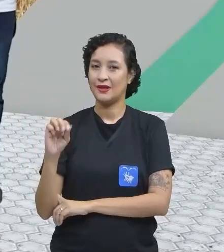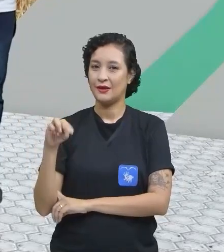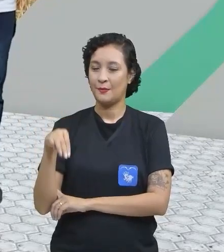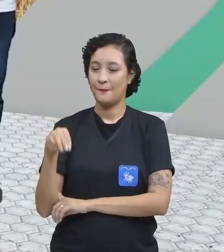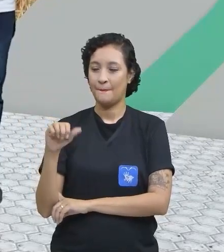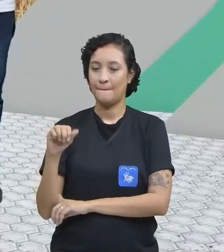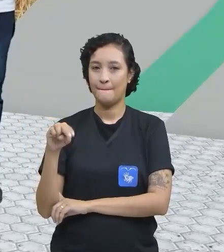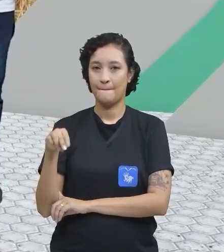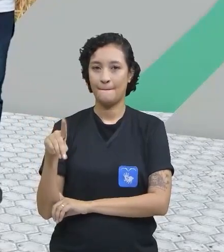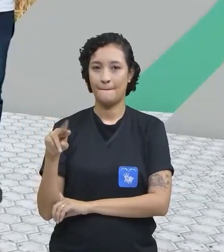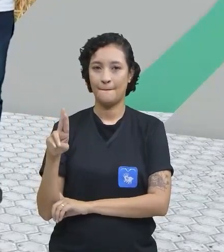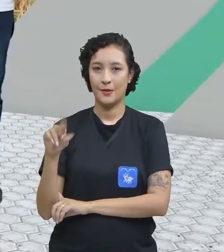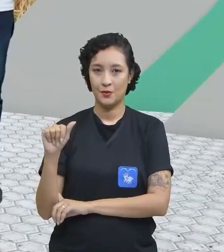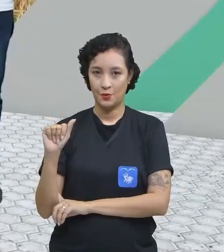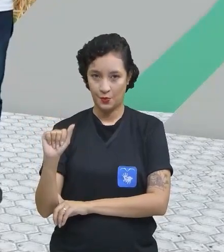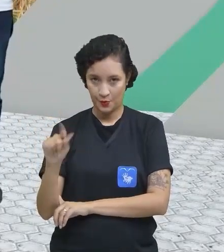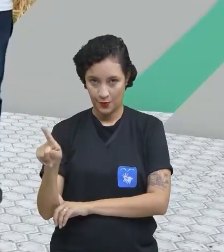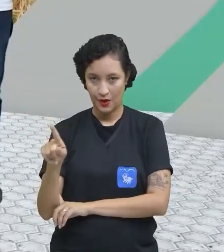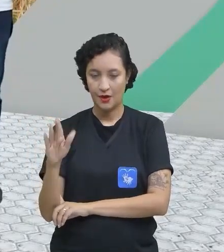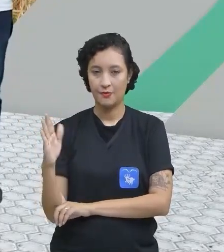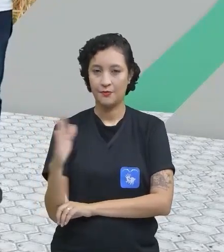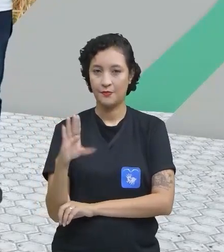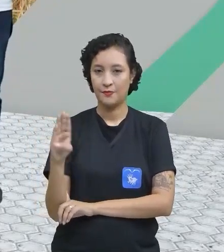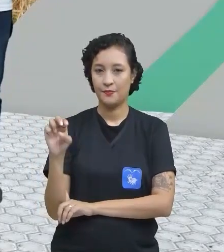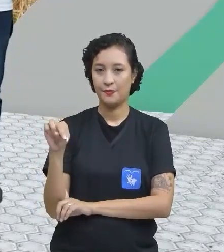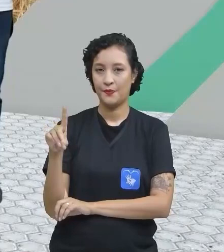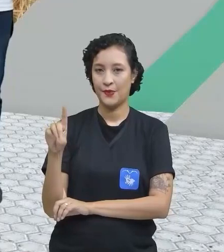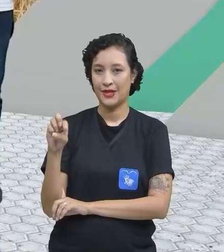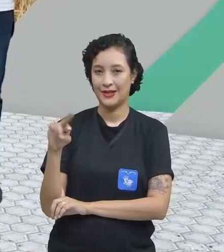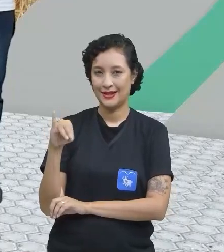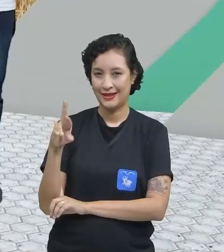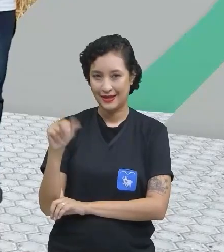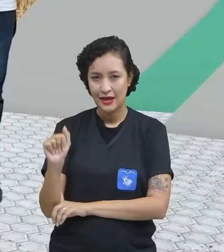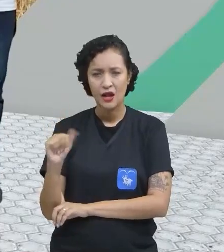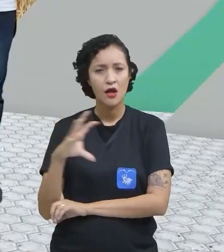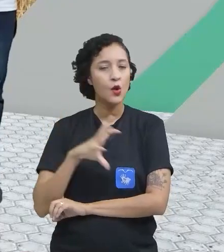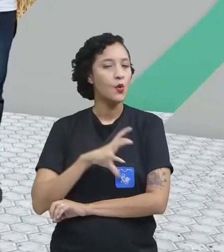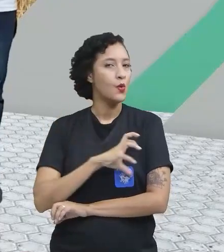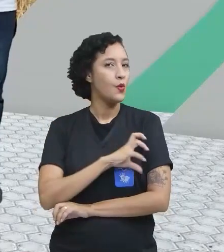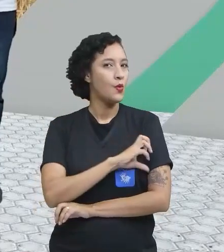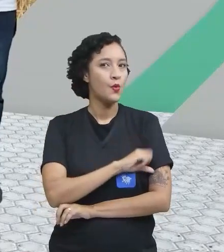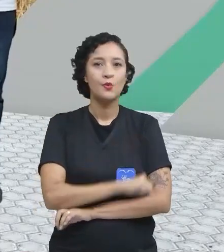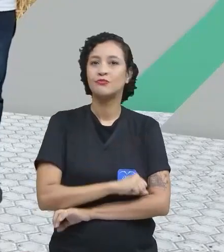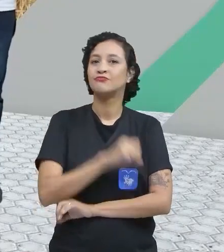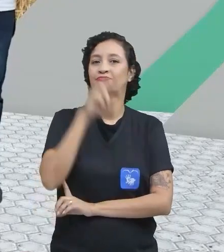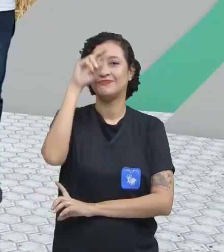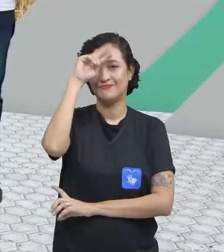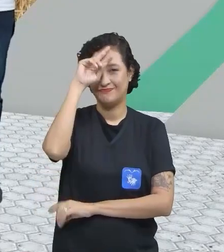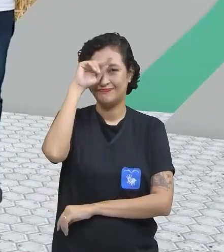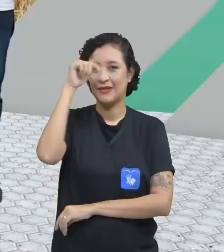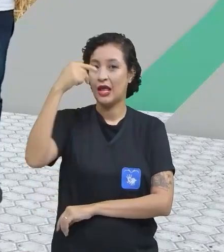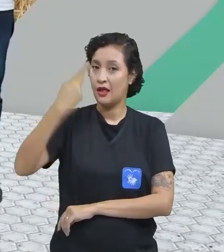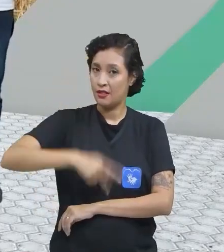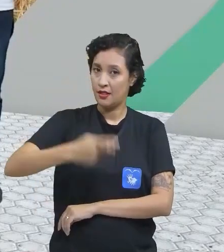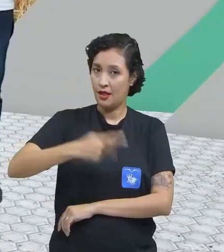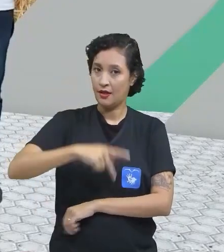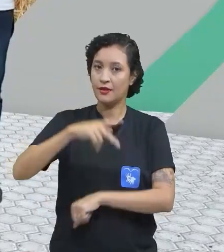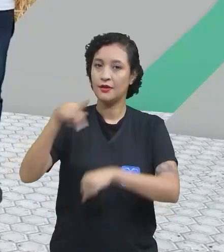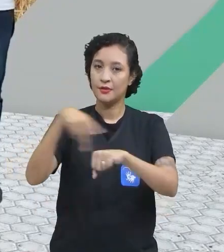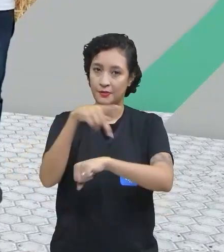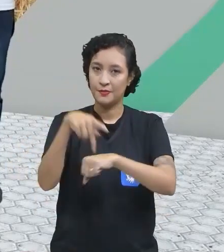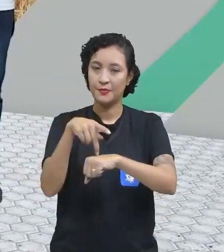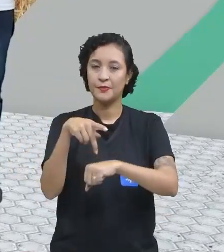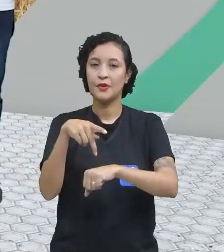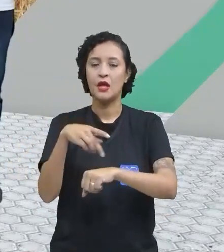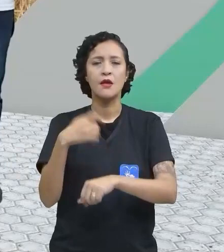tamanduá-bandeira e ele gosta muito de inseto. Ele é um exemplo nativo, né, daqui do nosso país e que ele precisa dos